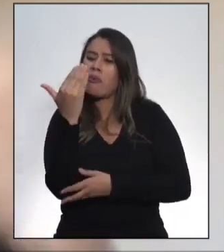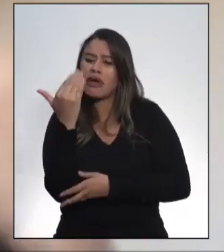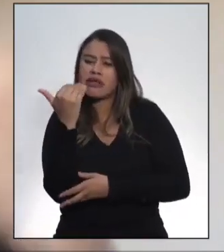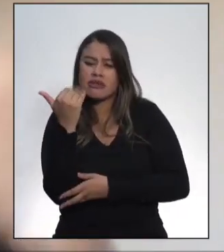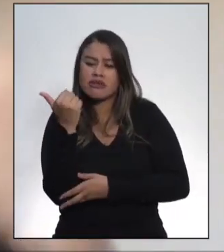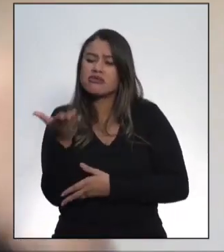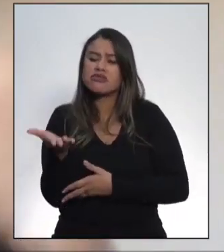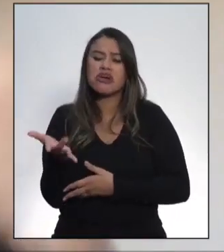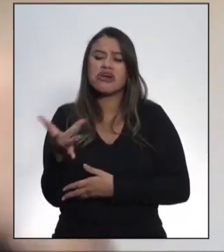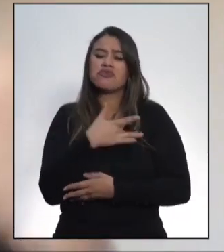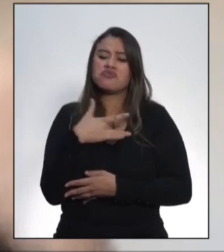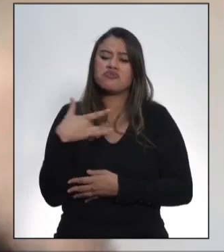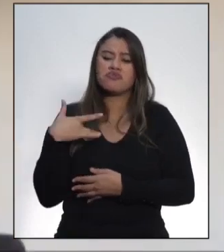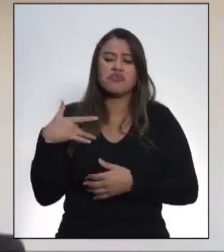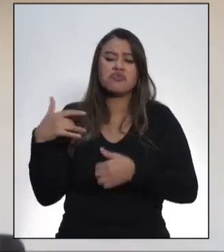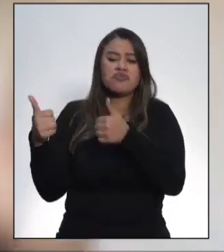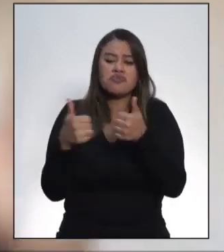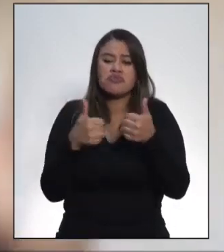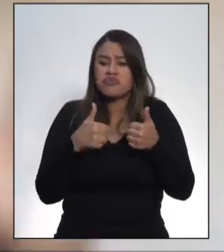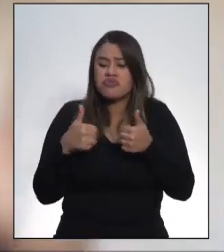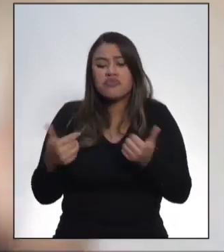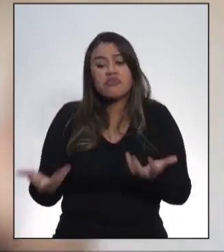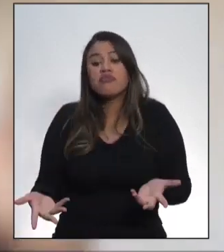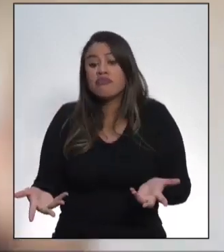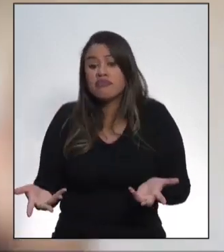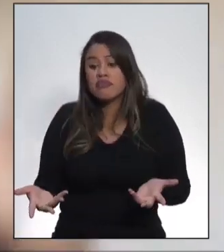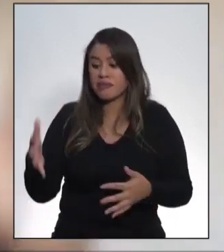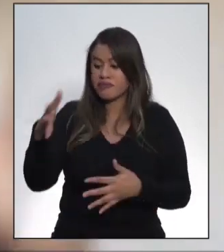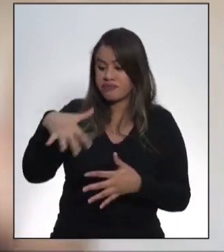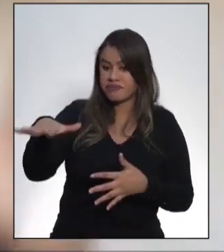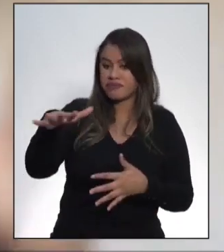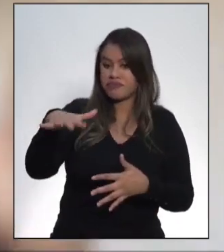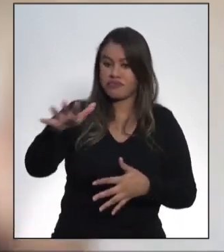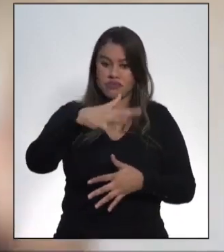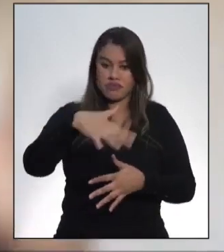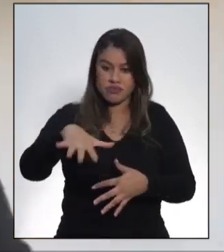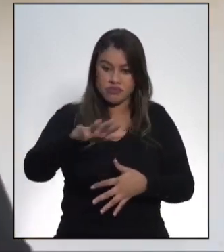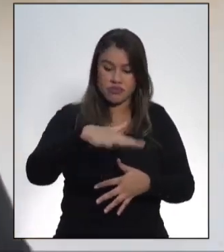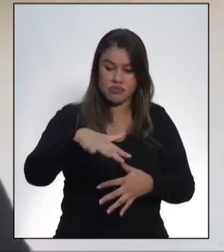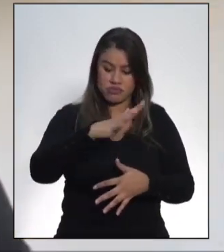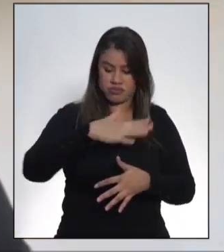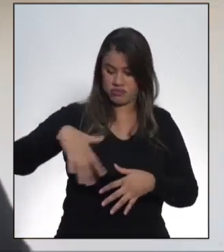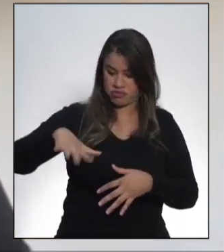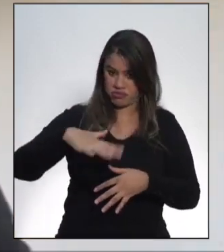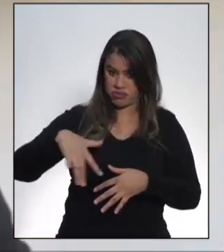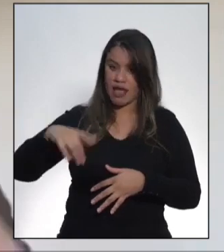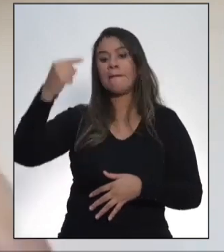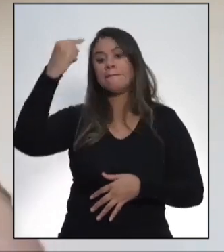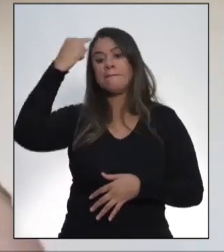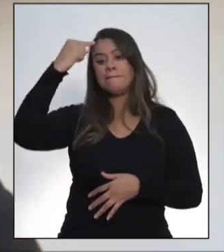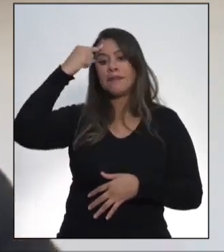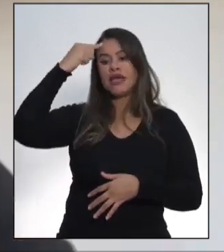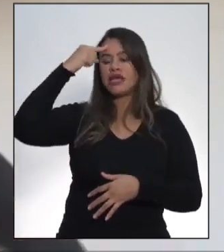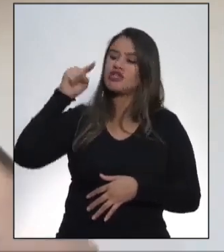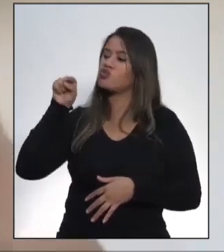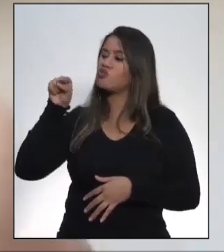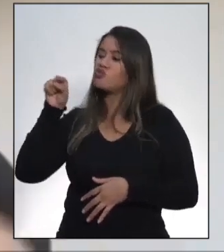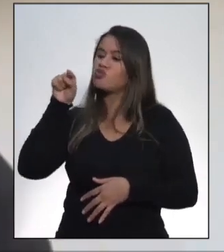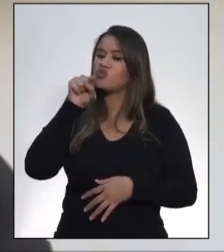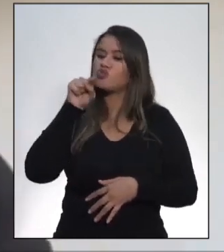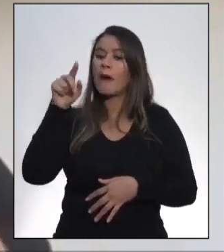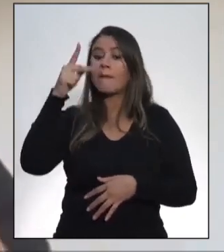alimentação, saúde e bem-estar. Você pensa, então, em um time que, junto com você, esse